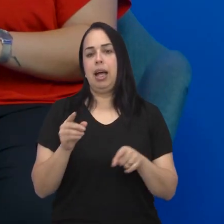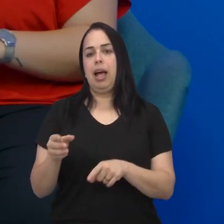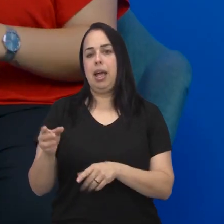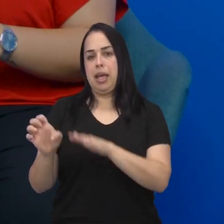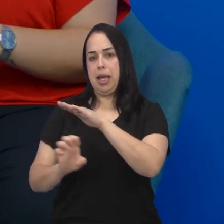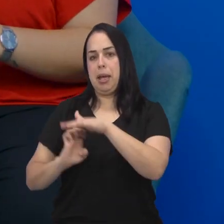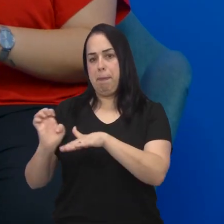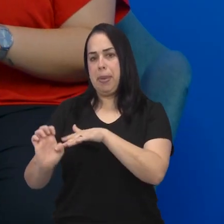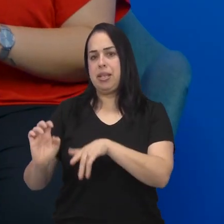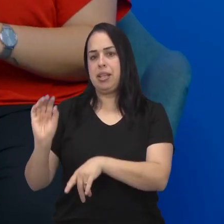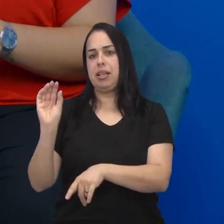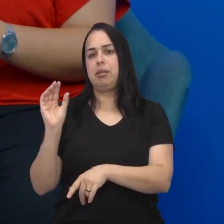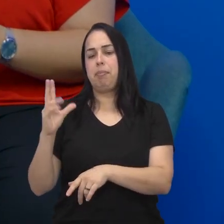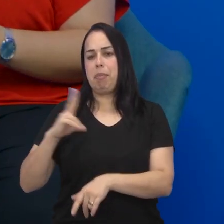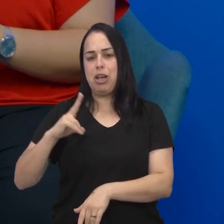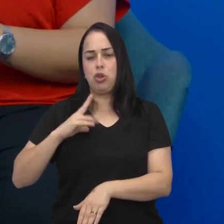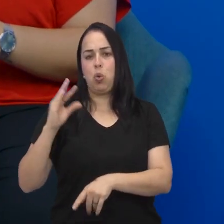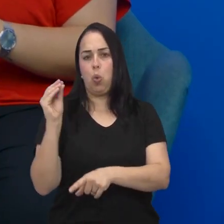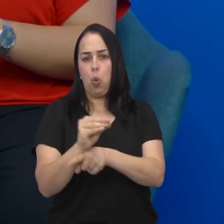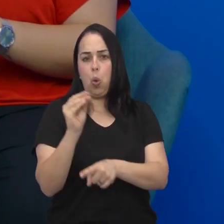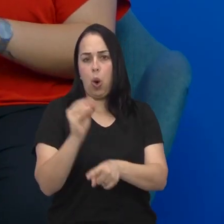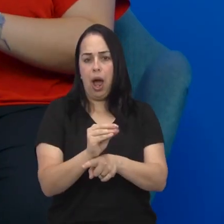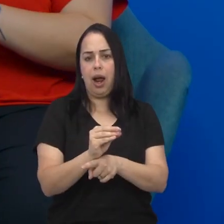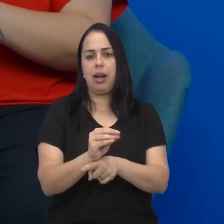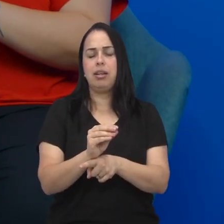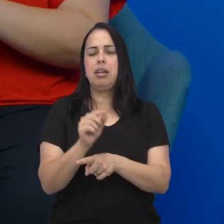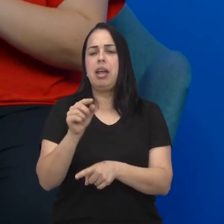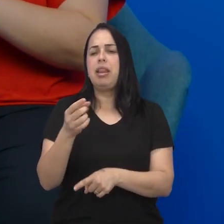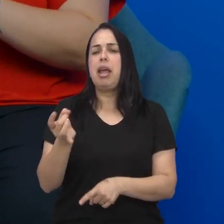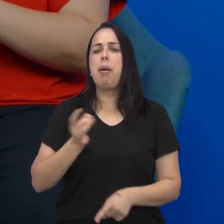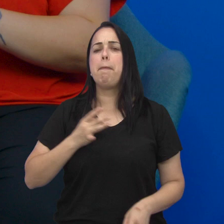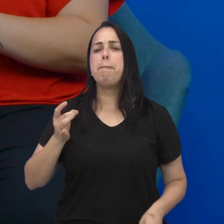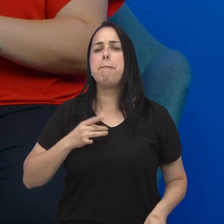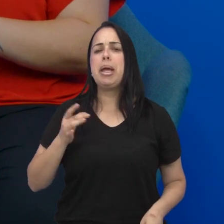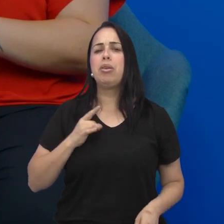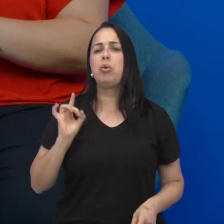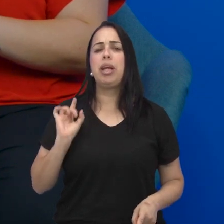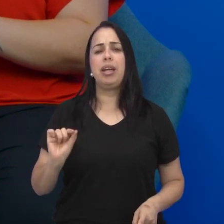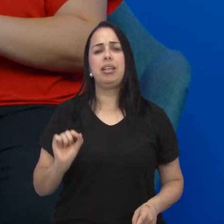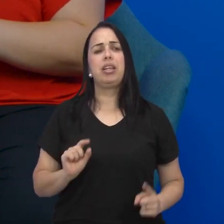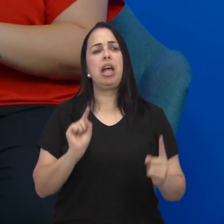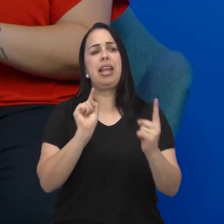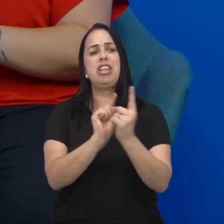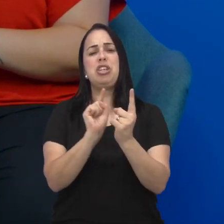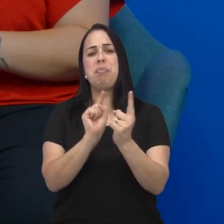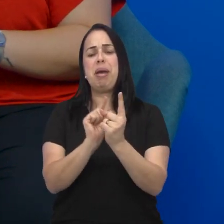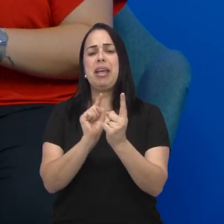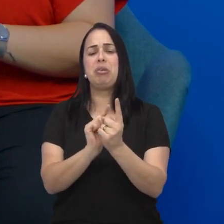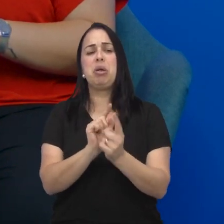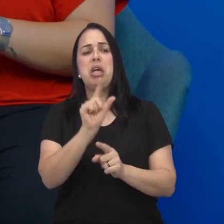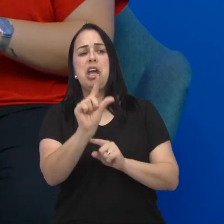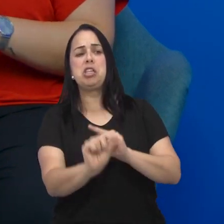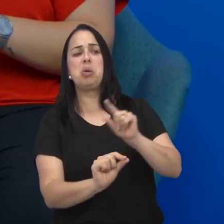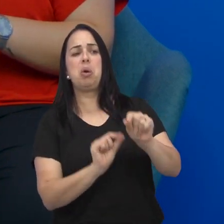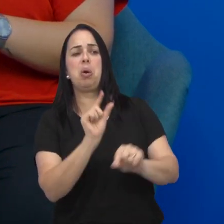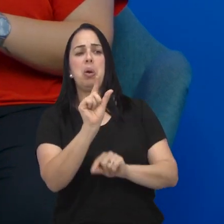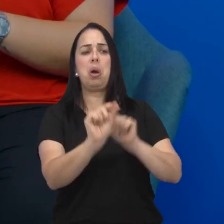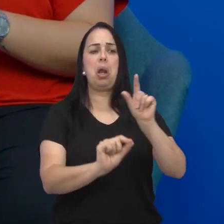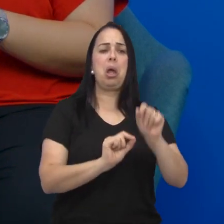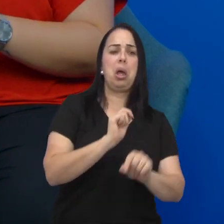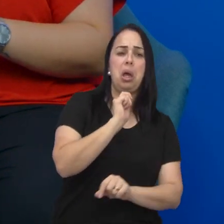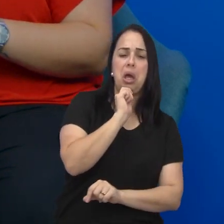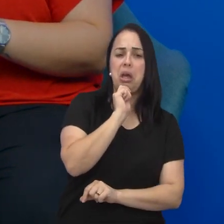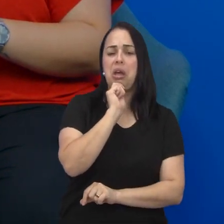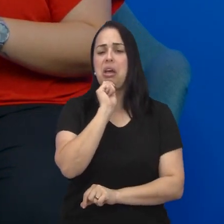uma coisa até do senso comum é o medo de uma elitização dos atendimentos, eu acho. Sim. Então, de você